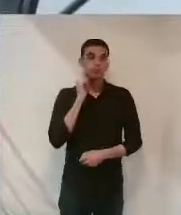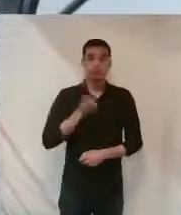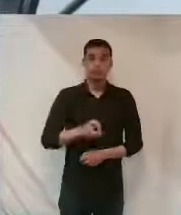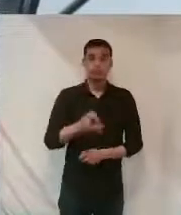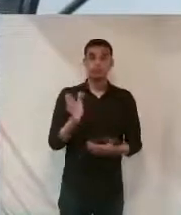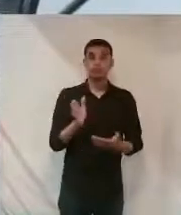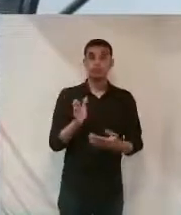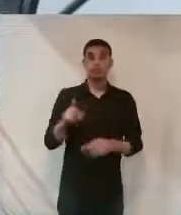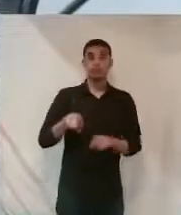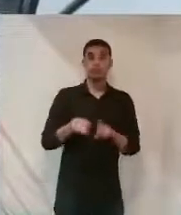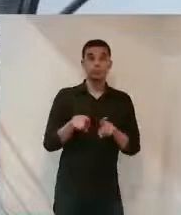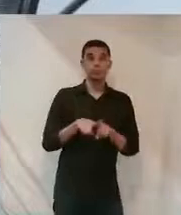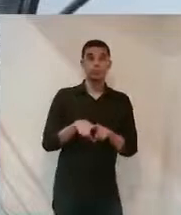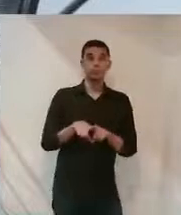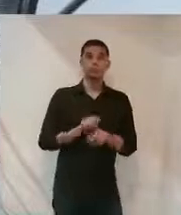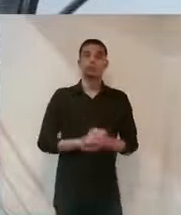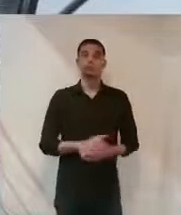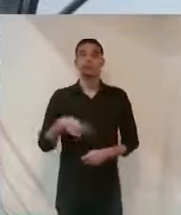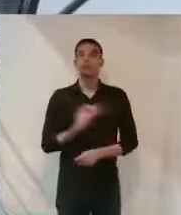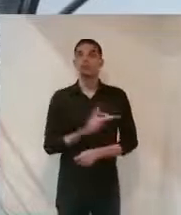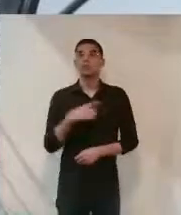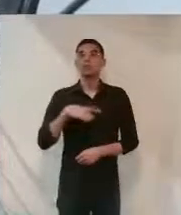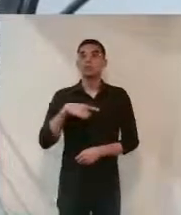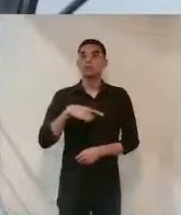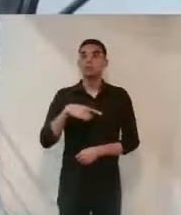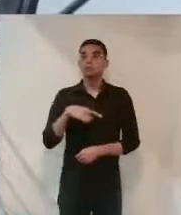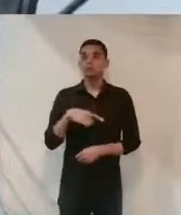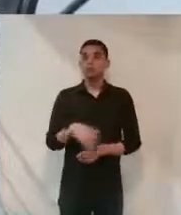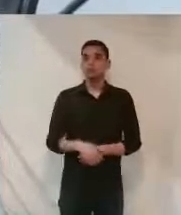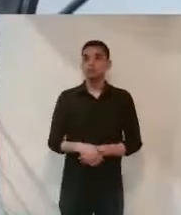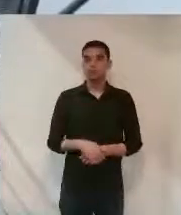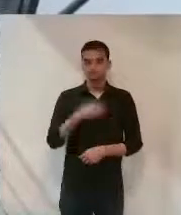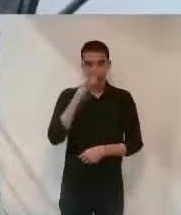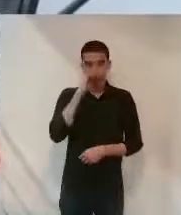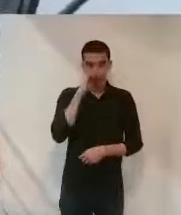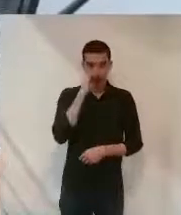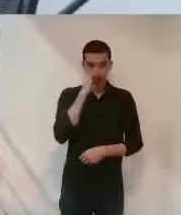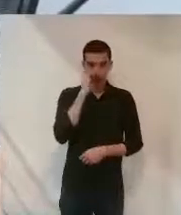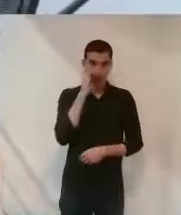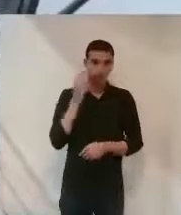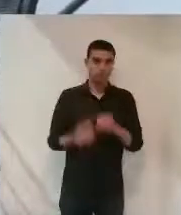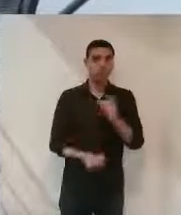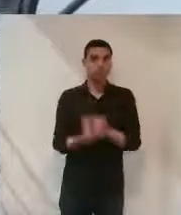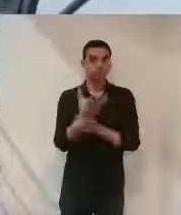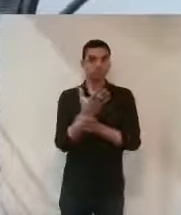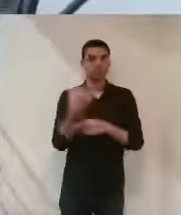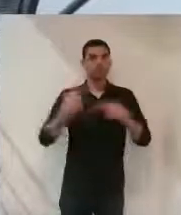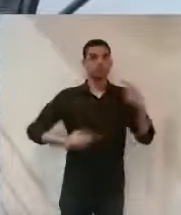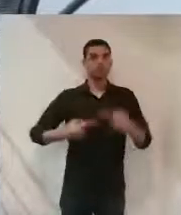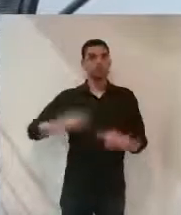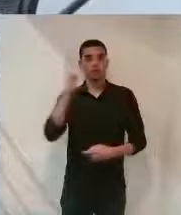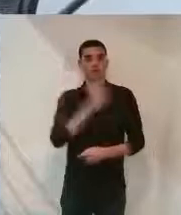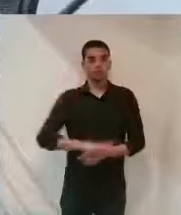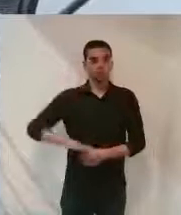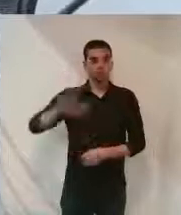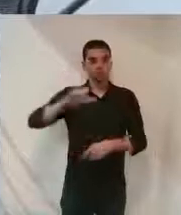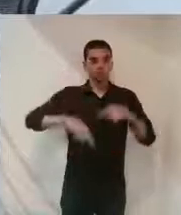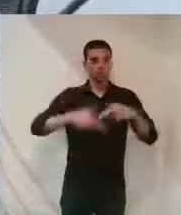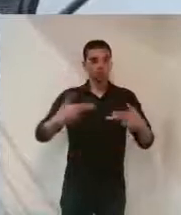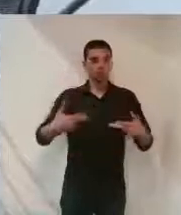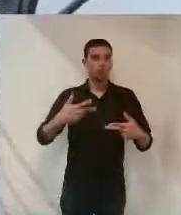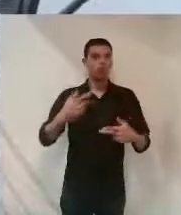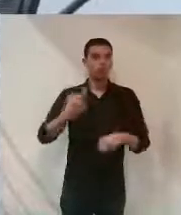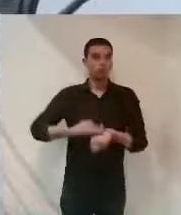lubrificante, aí a gente tem, a partir da instituição da Política Nacional de Resíduos Sólidos, a celebração de